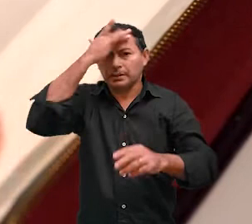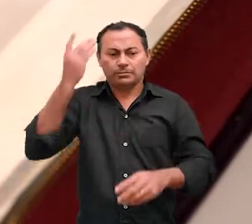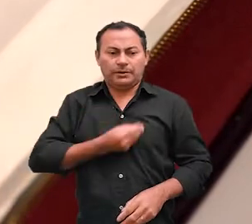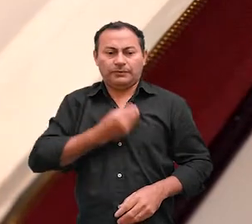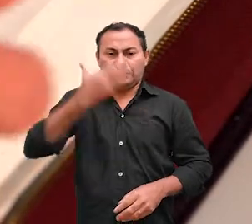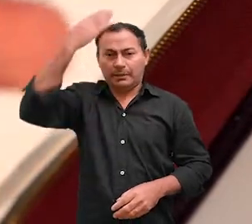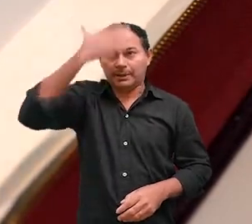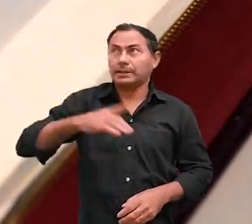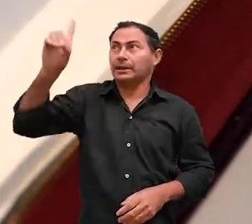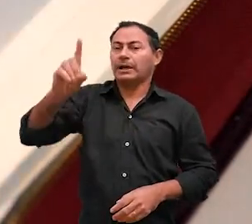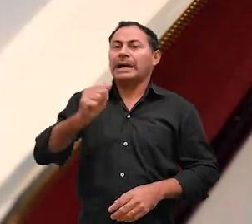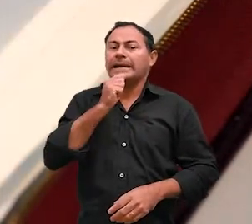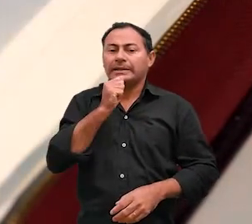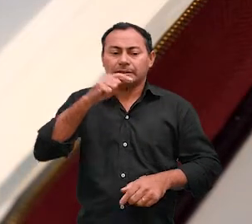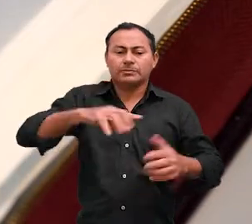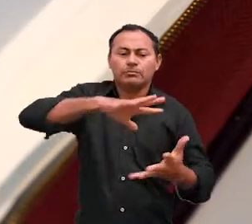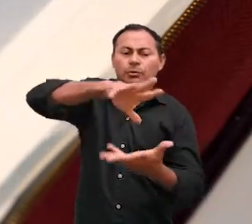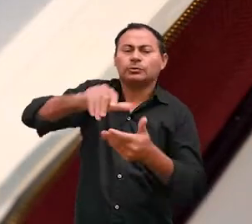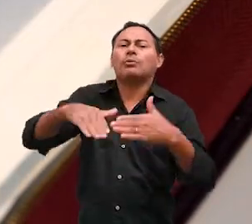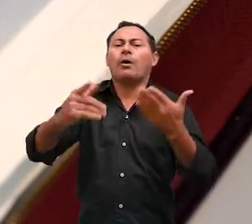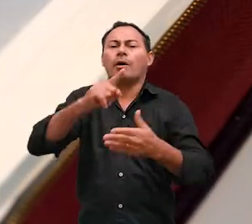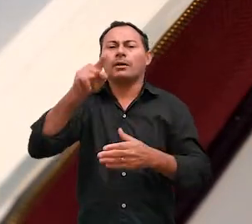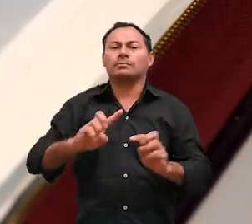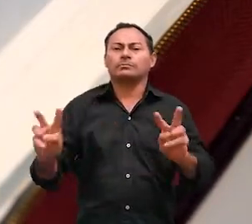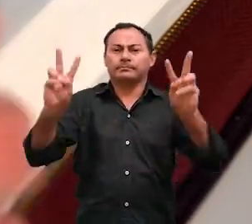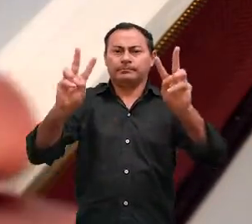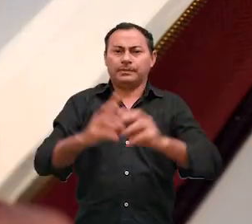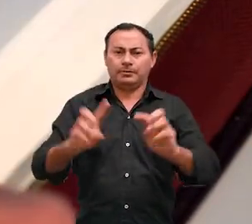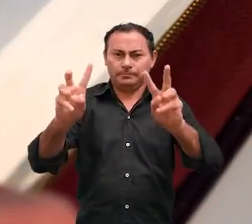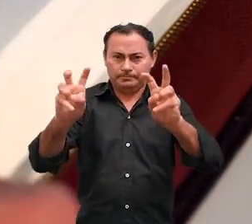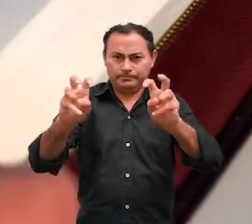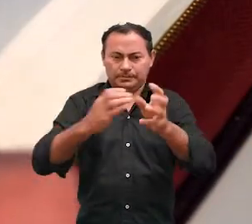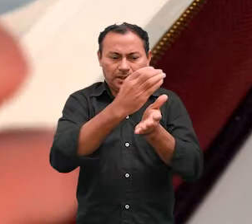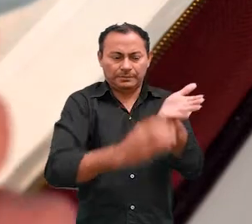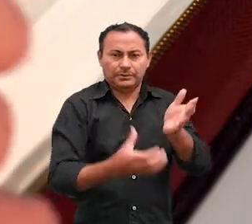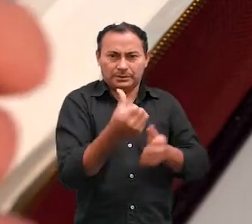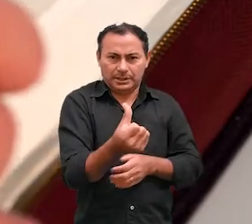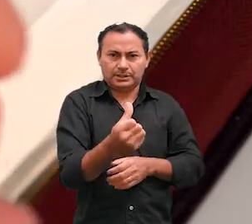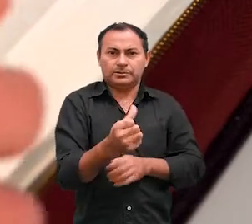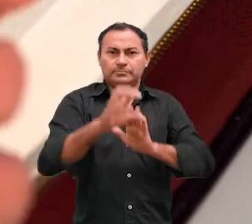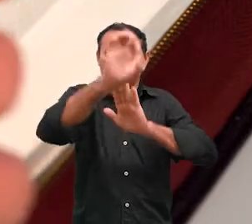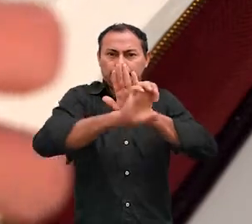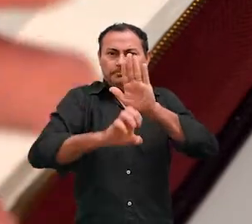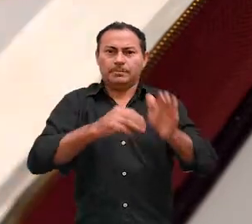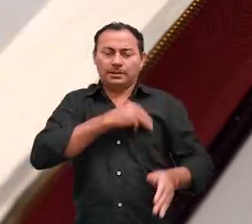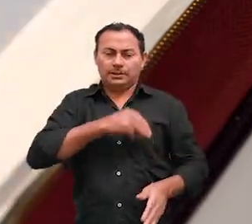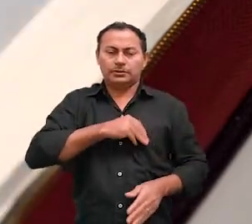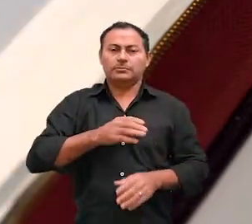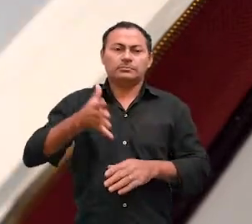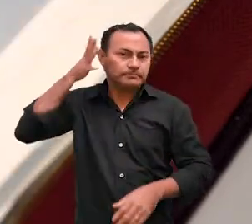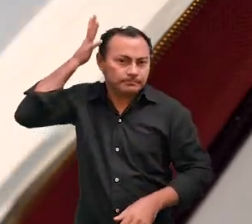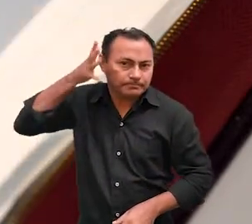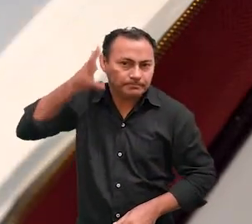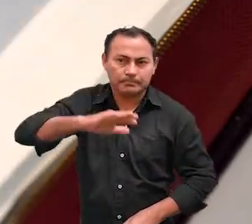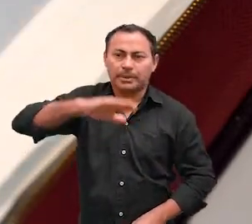da pessoa que vive na presença de Deus ainda que seja nesse mundo em Esse é o assunto do Capítulo 6 e Mateus e do sermão do